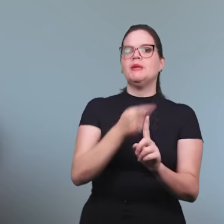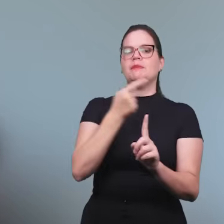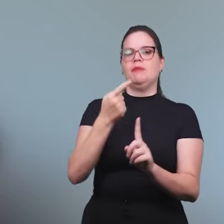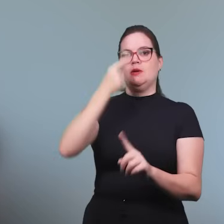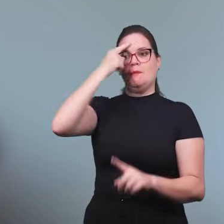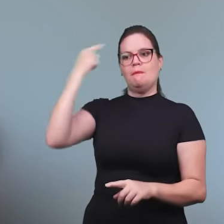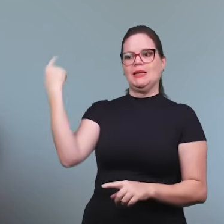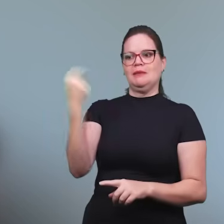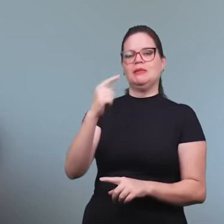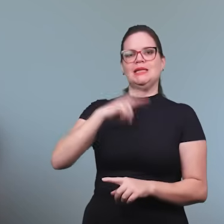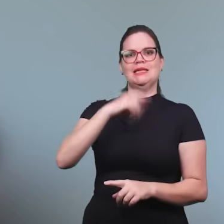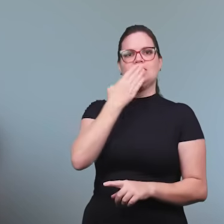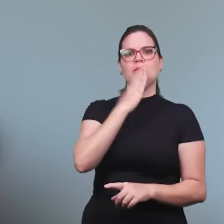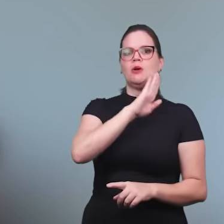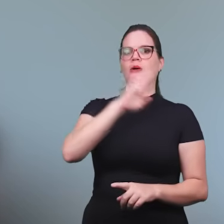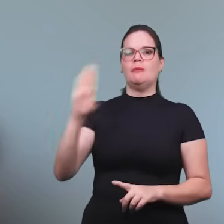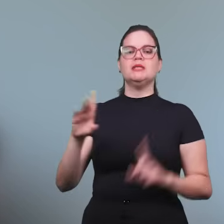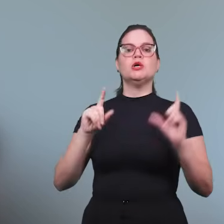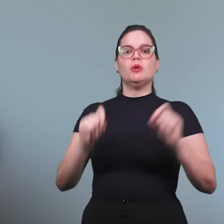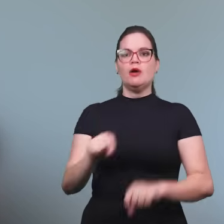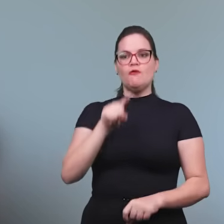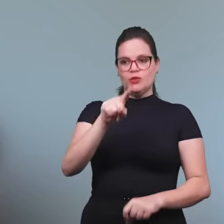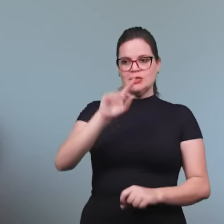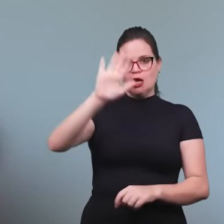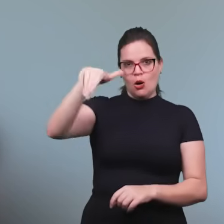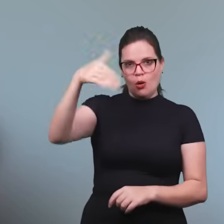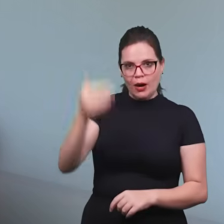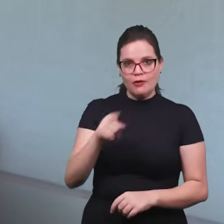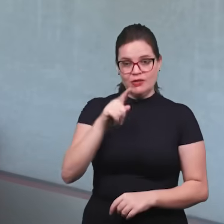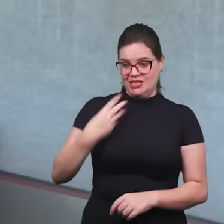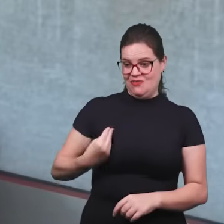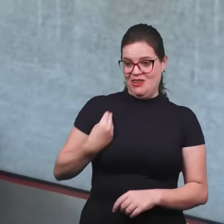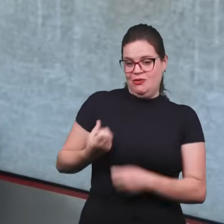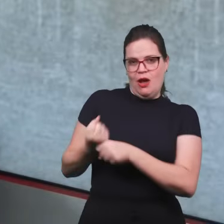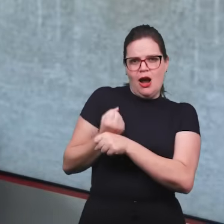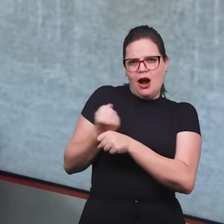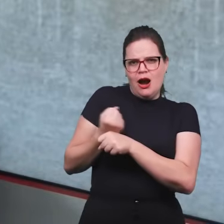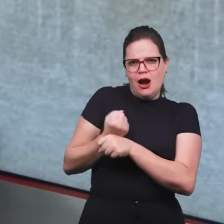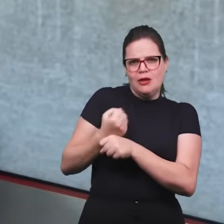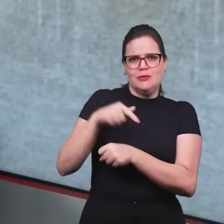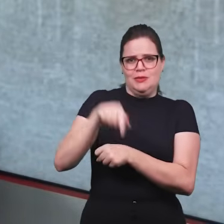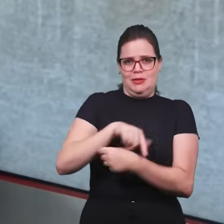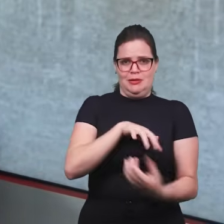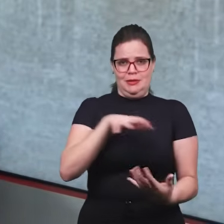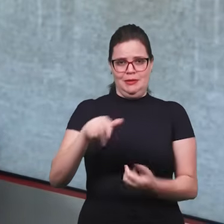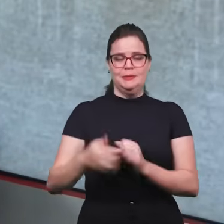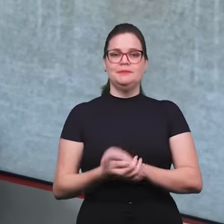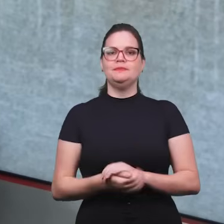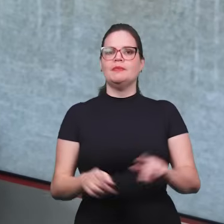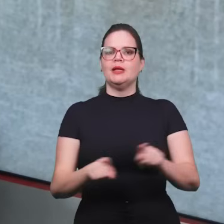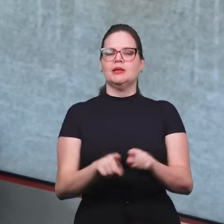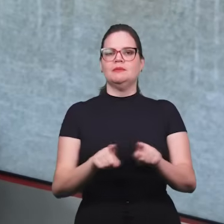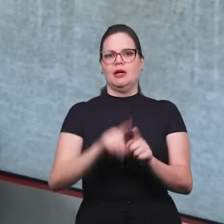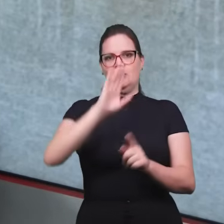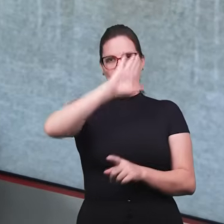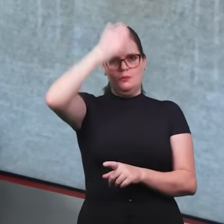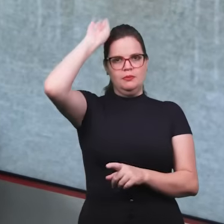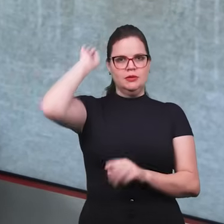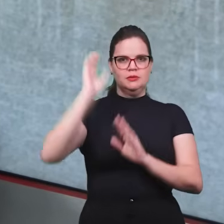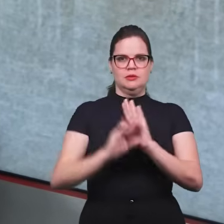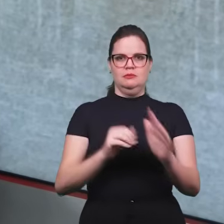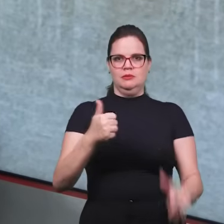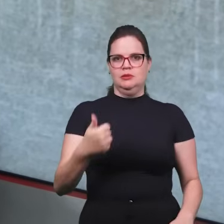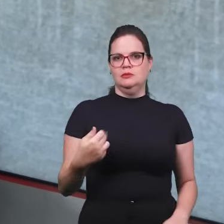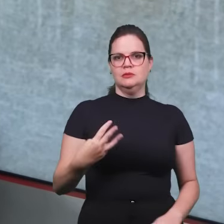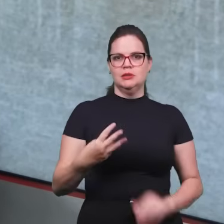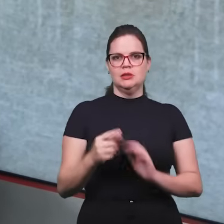e vivas muito tempo sobre a terra. Também em Romanos capítulo 13, pegamos Romanos capítulo 13,